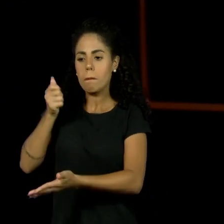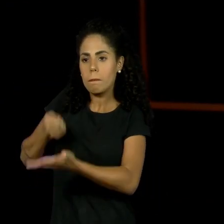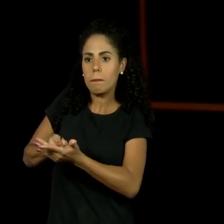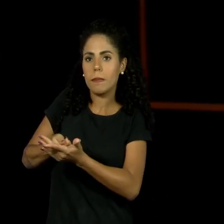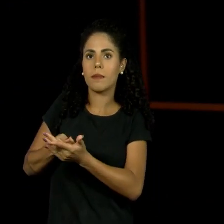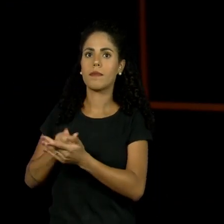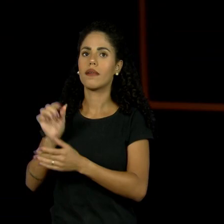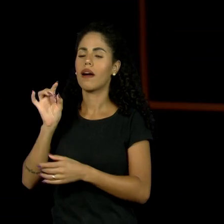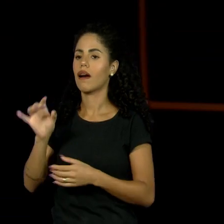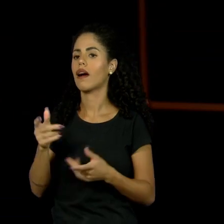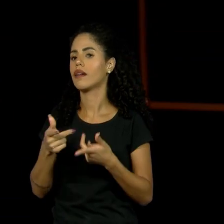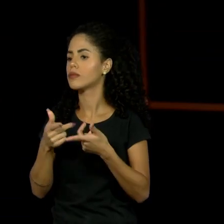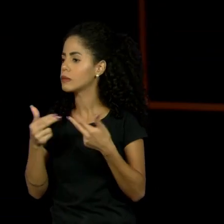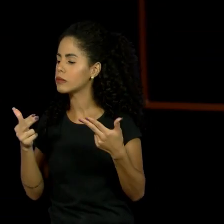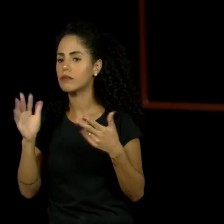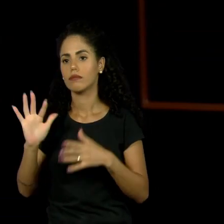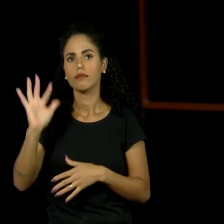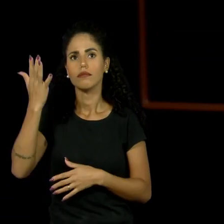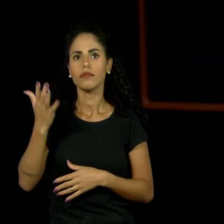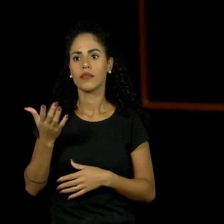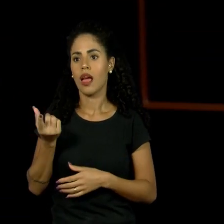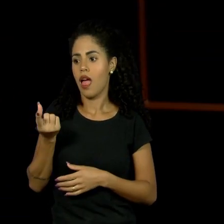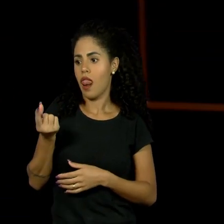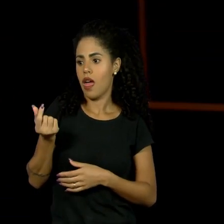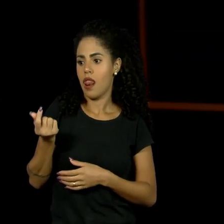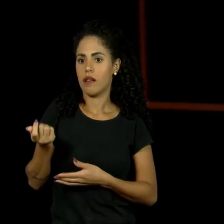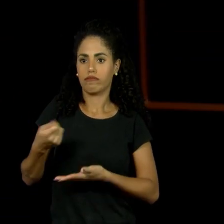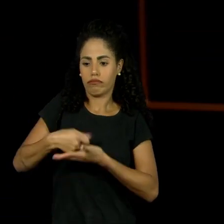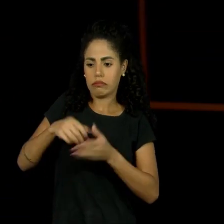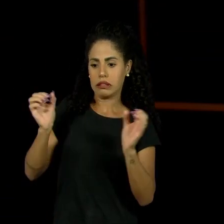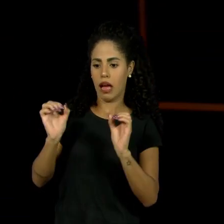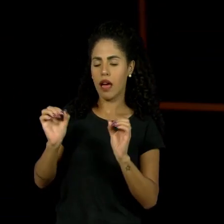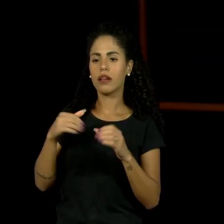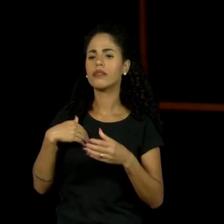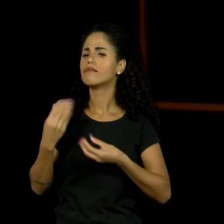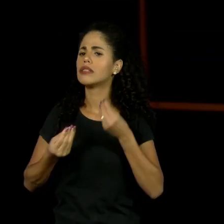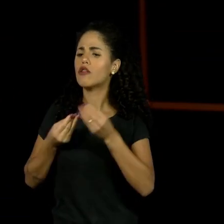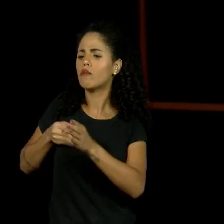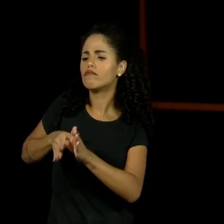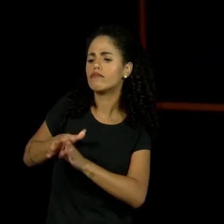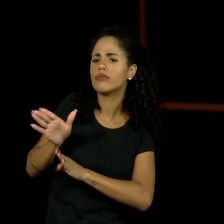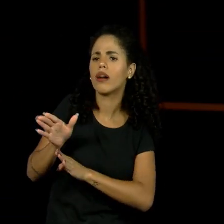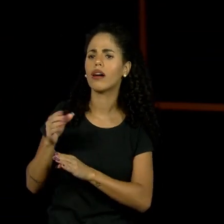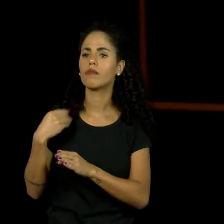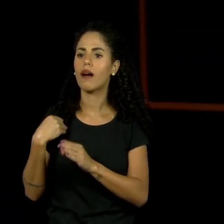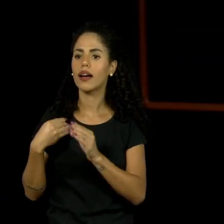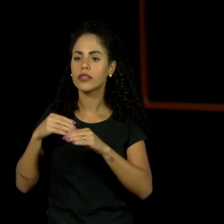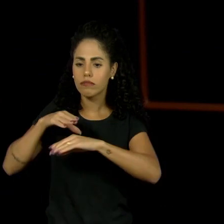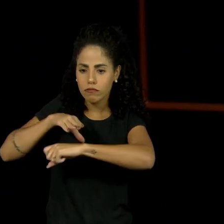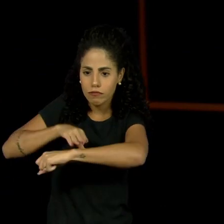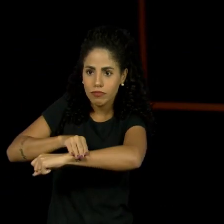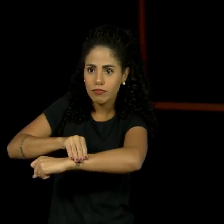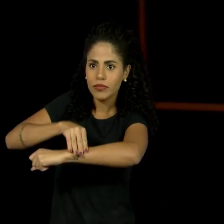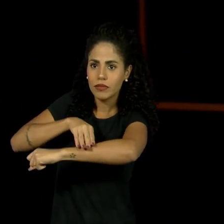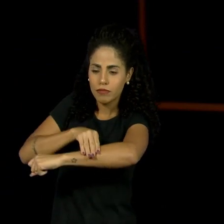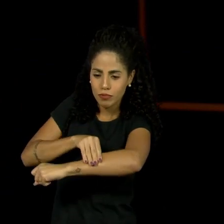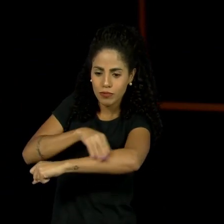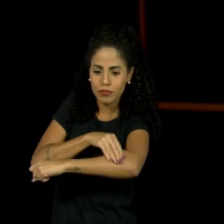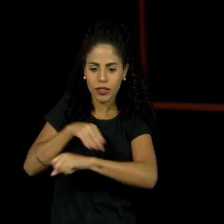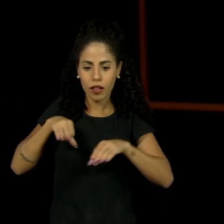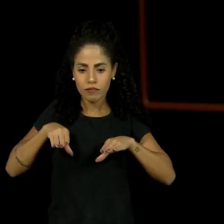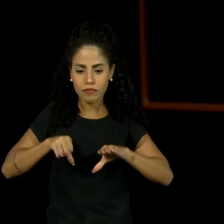pagar. Ela não cobrava, mas aí ela me orientou um massagista, o Jack Meehan, que